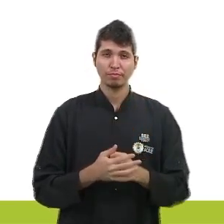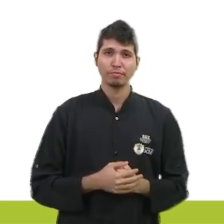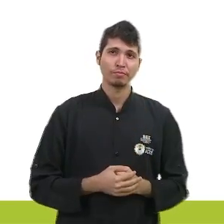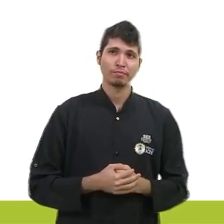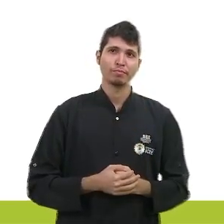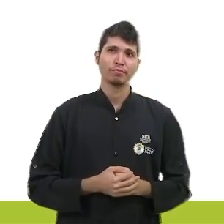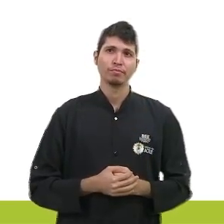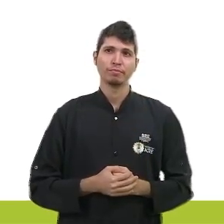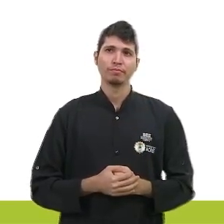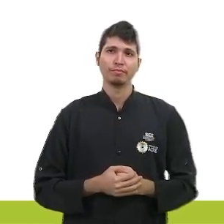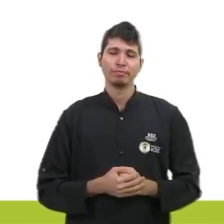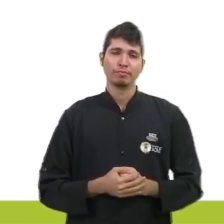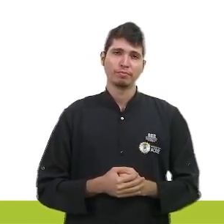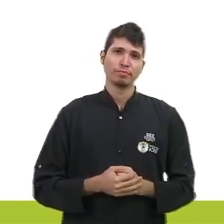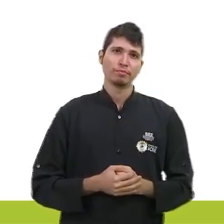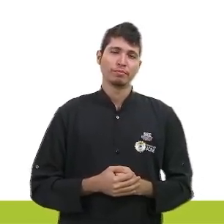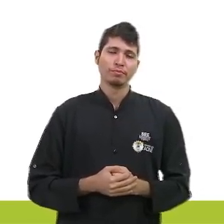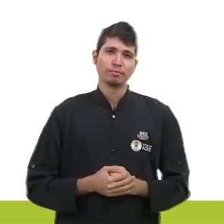exemplo,